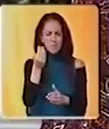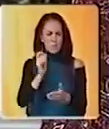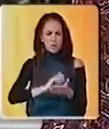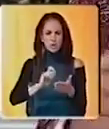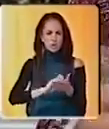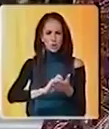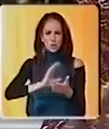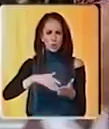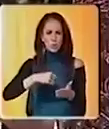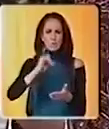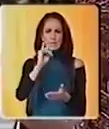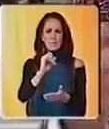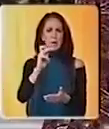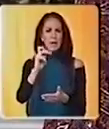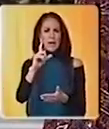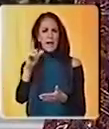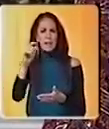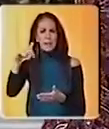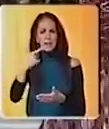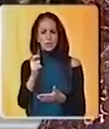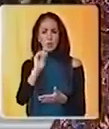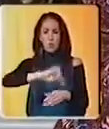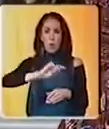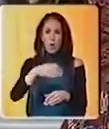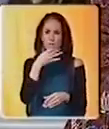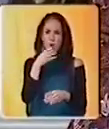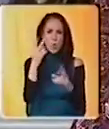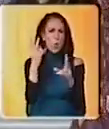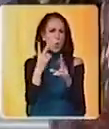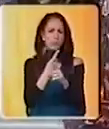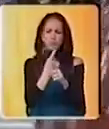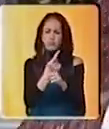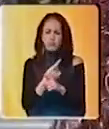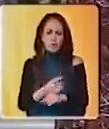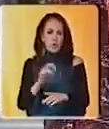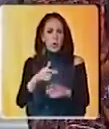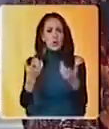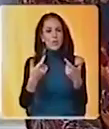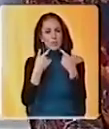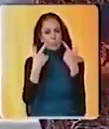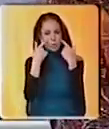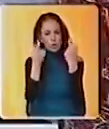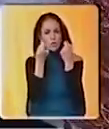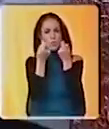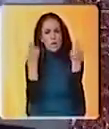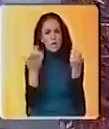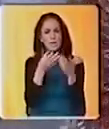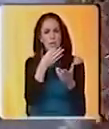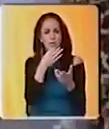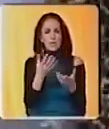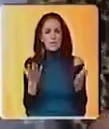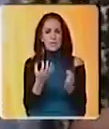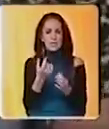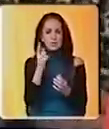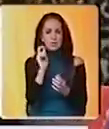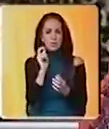Isabel Allende. Falou-se de muita coisa durante uma hora e hoje vamos desvendar um pouco dessa conversa, mais dois minutos, mais segundo,